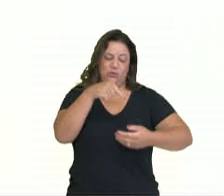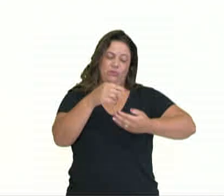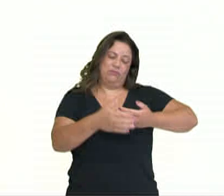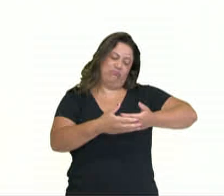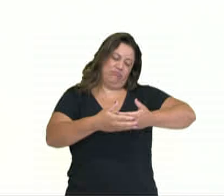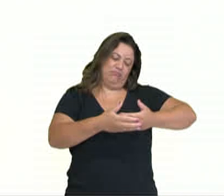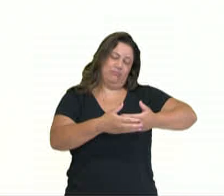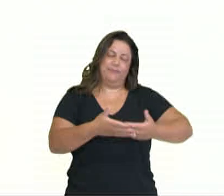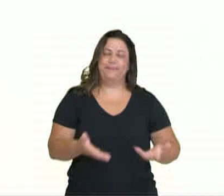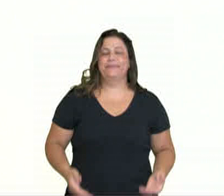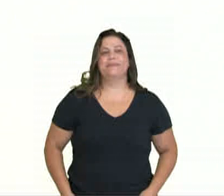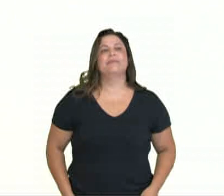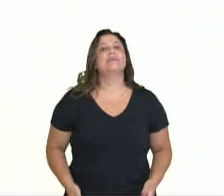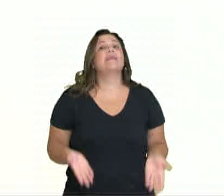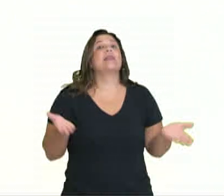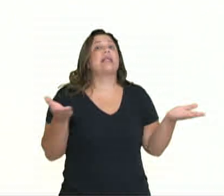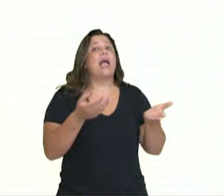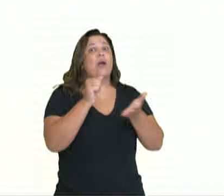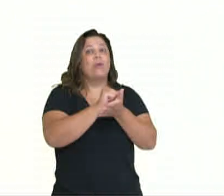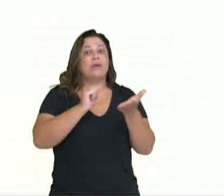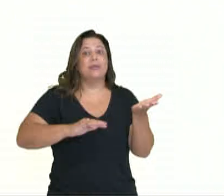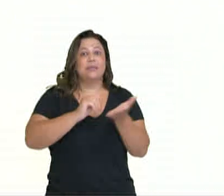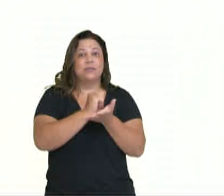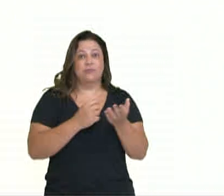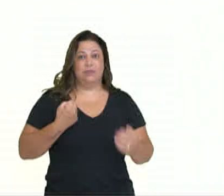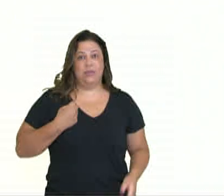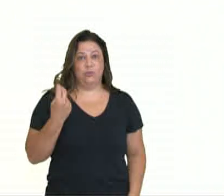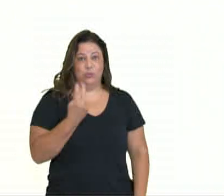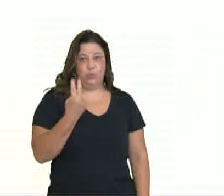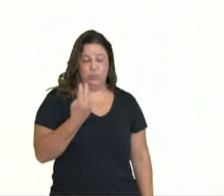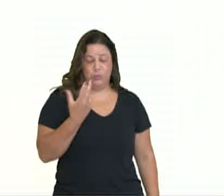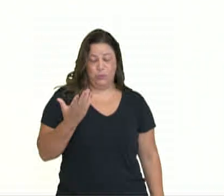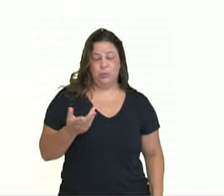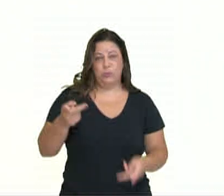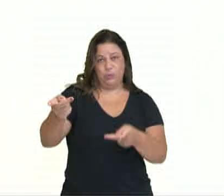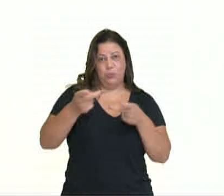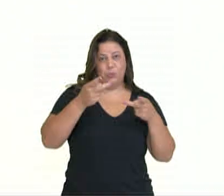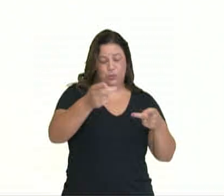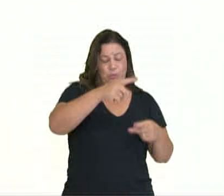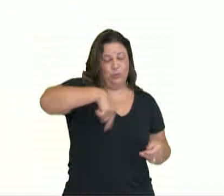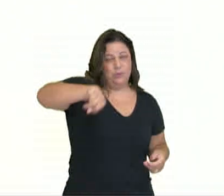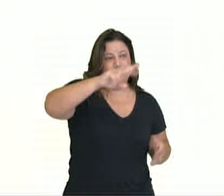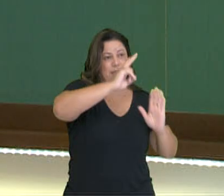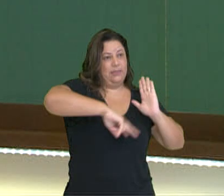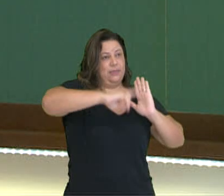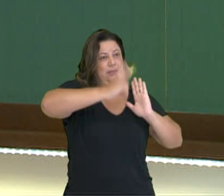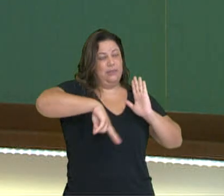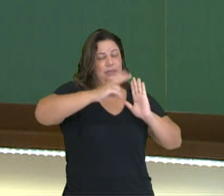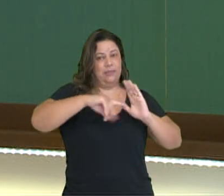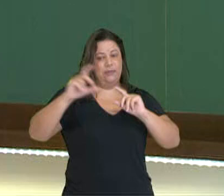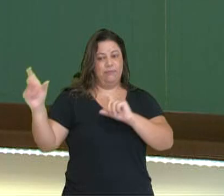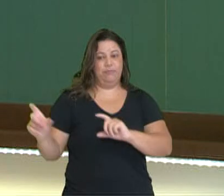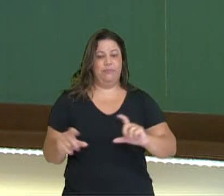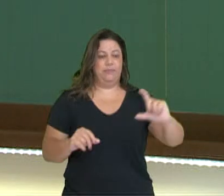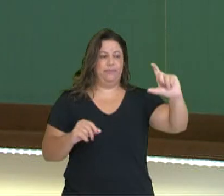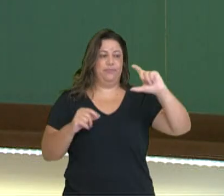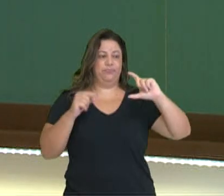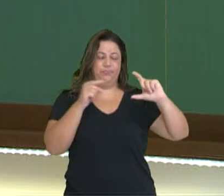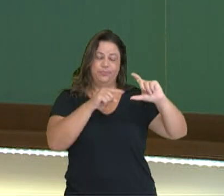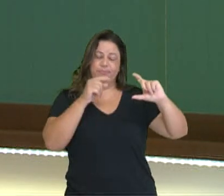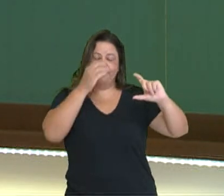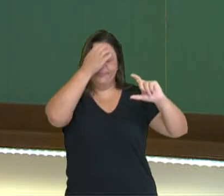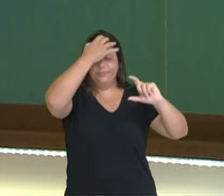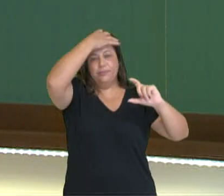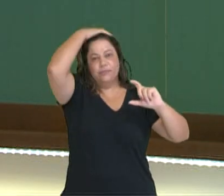Na atividade 2, eu convido vocês a relerem este fragmento que está aqui, ó. Pensei em